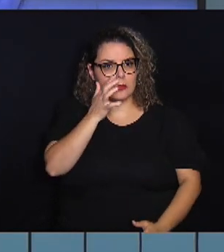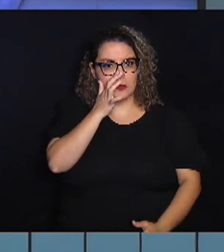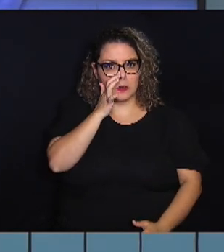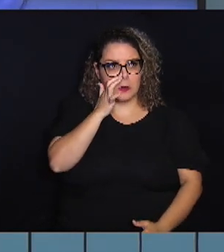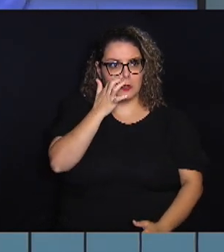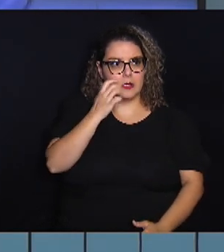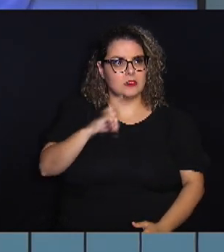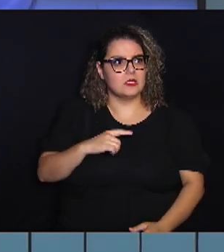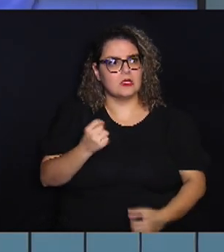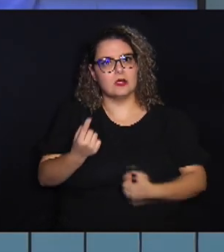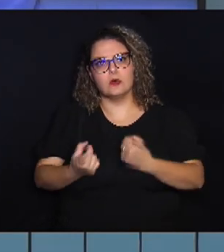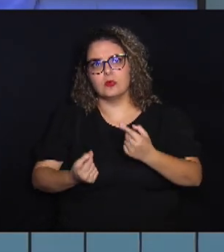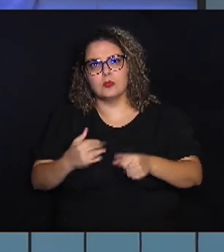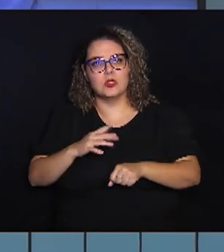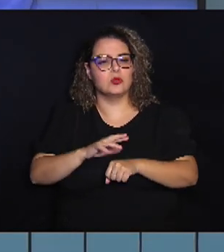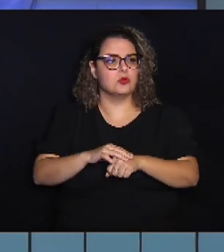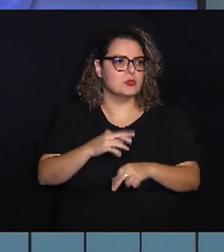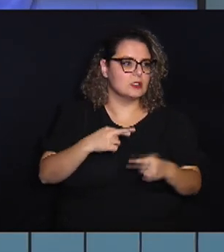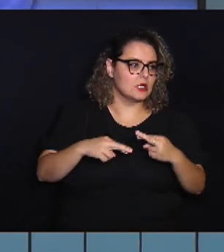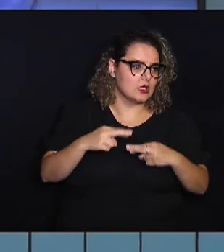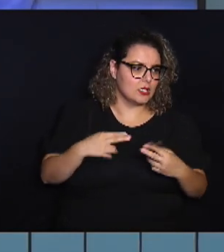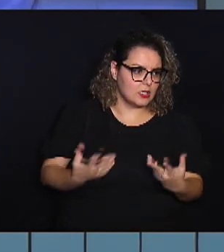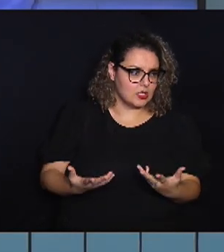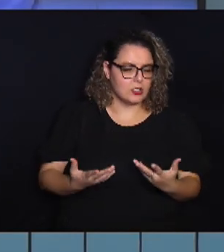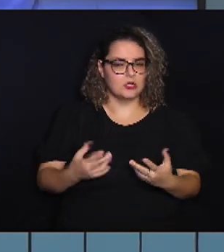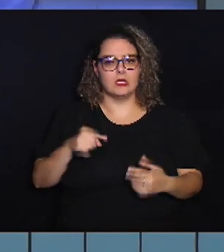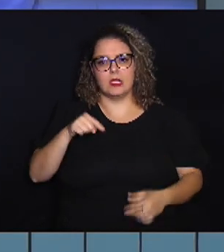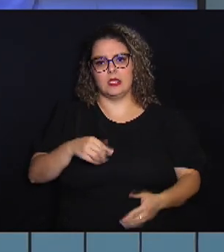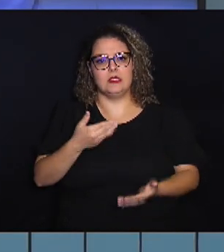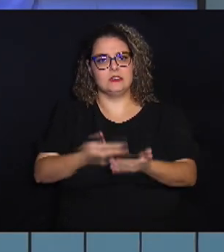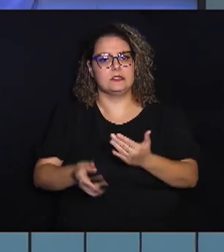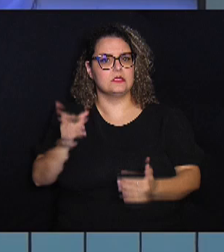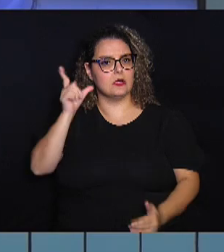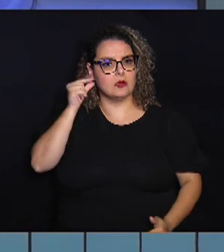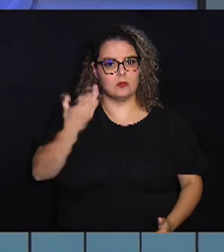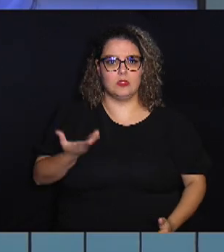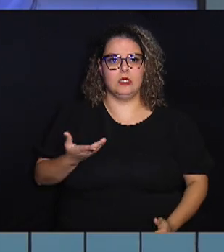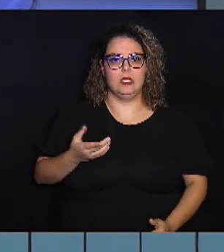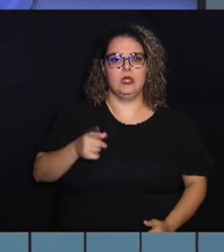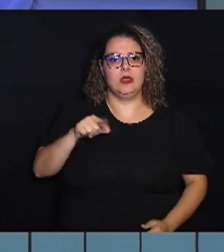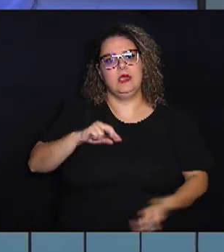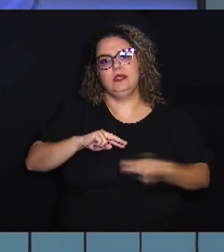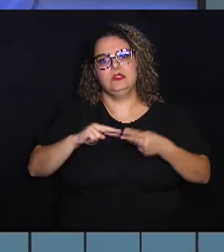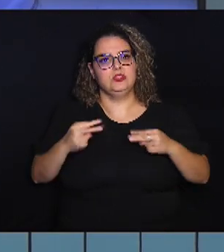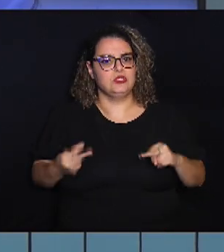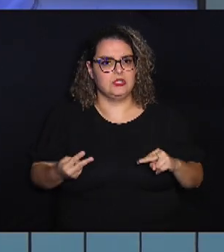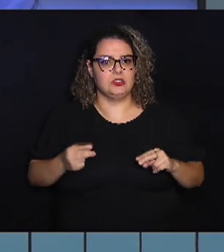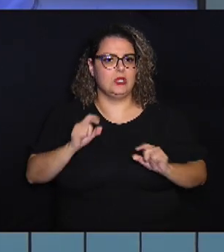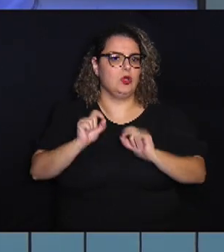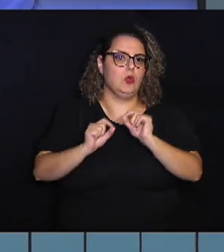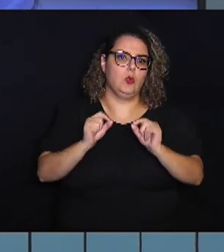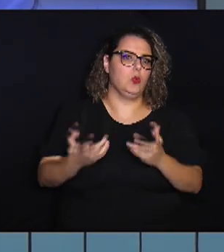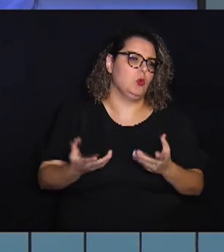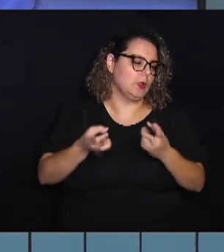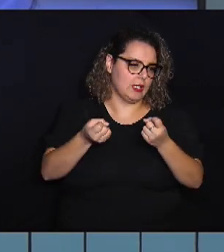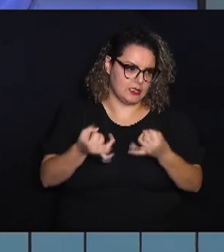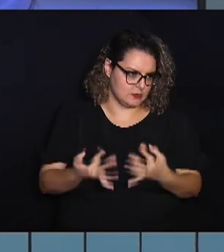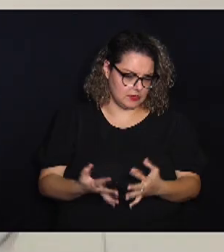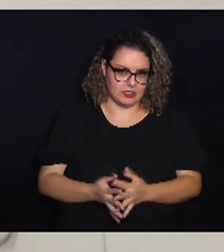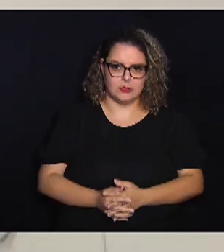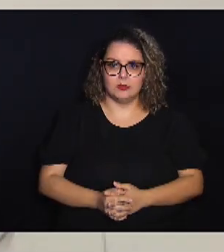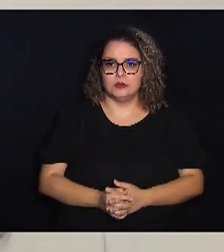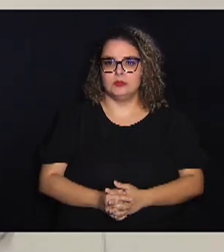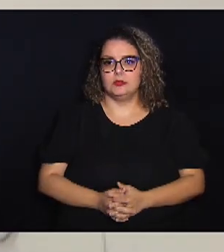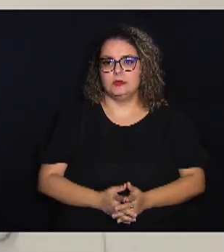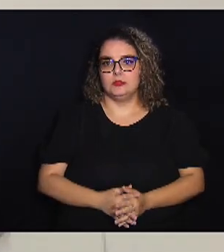alguma doença que está relacionada a essa perda, né? É o fator genético? Como que isso é explicado?